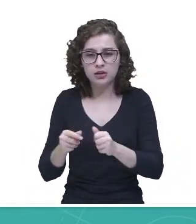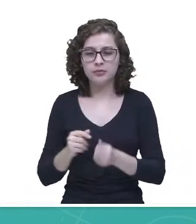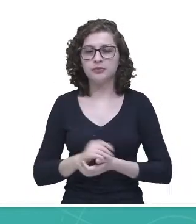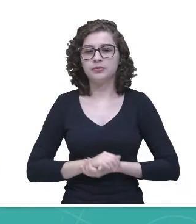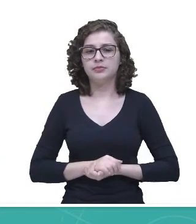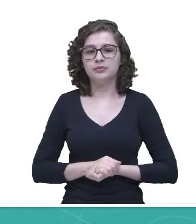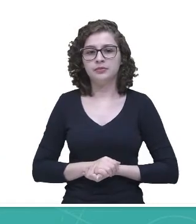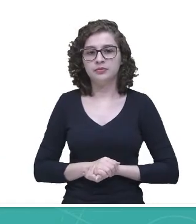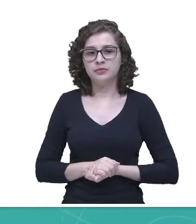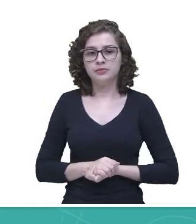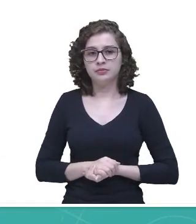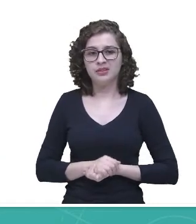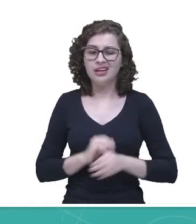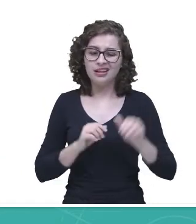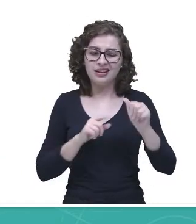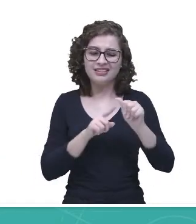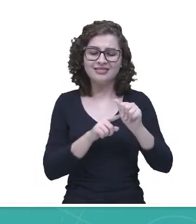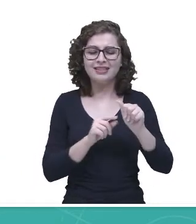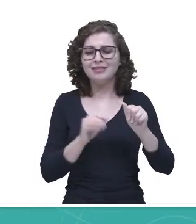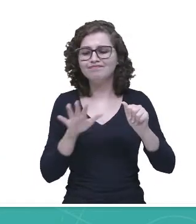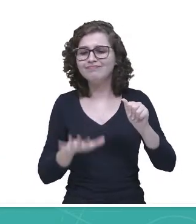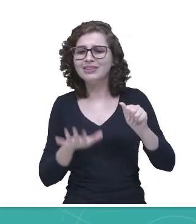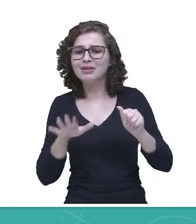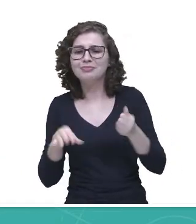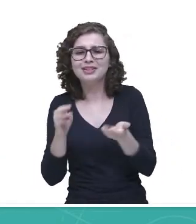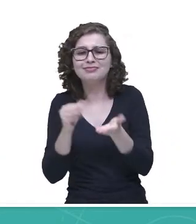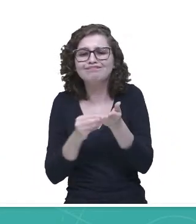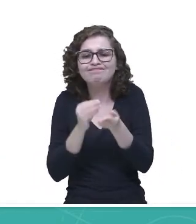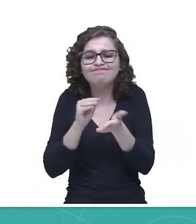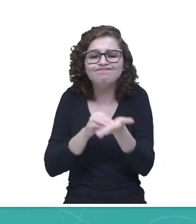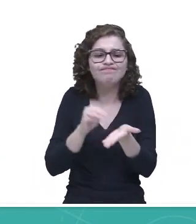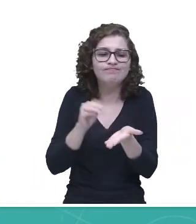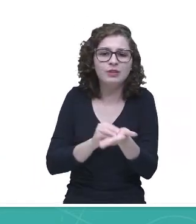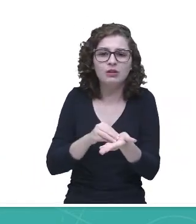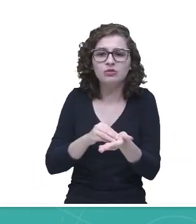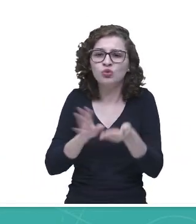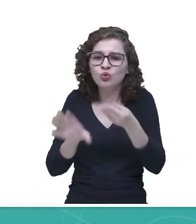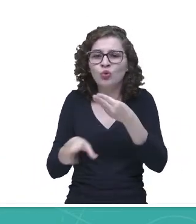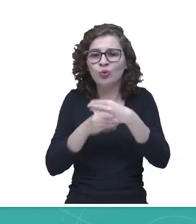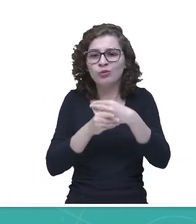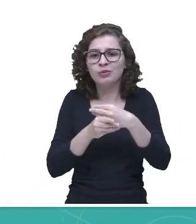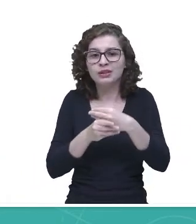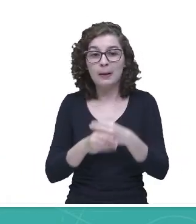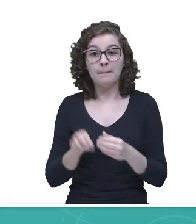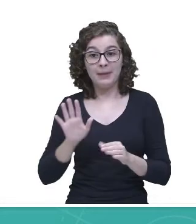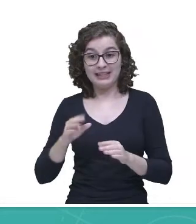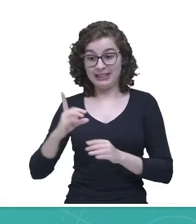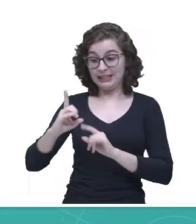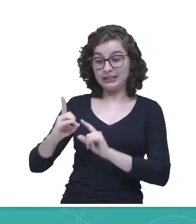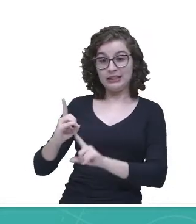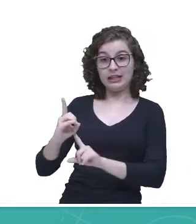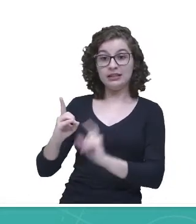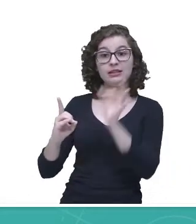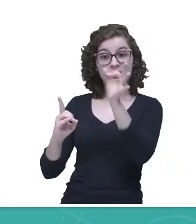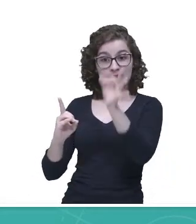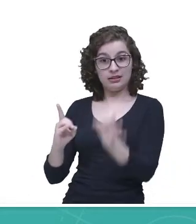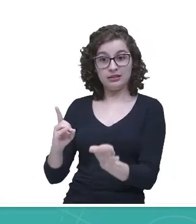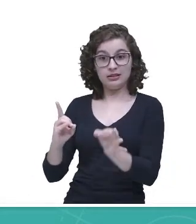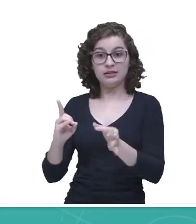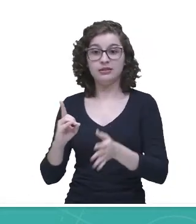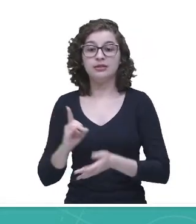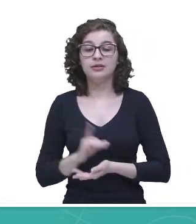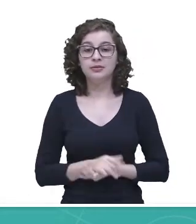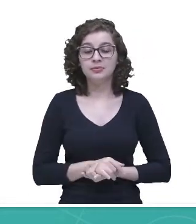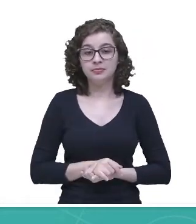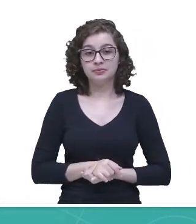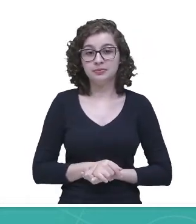são diferenciadas em termos de tamanho, organização e complexidade. Então, nós temos um conceito incompleto para a rede hierárquica.